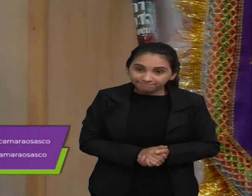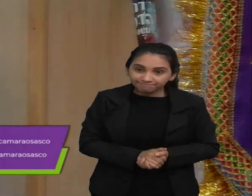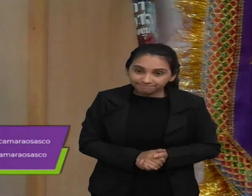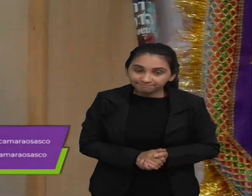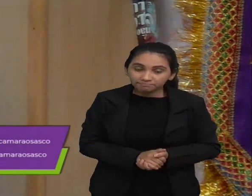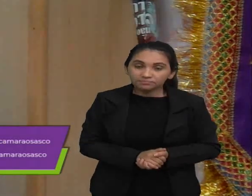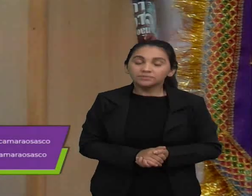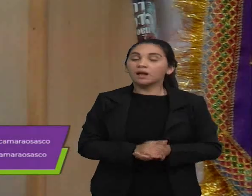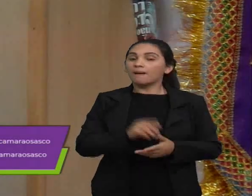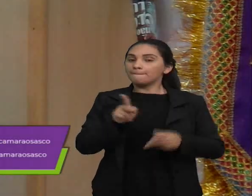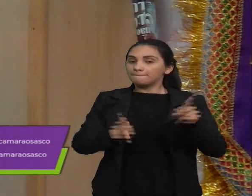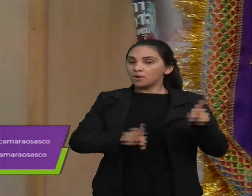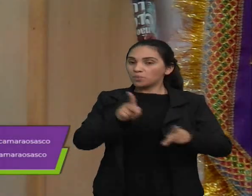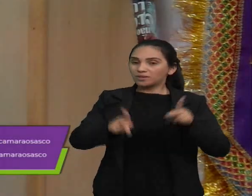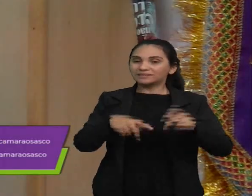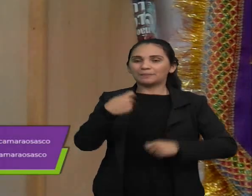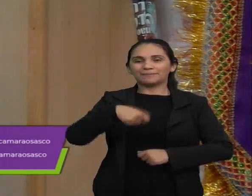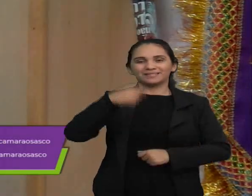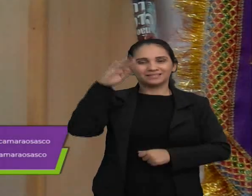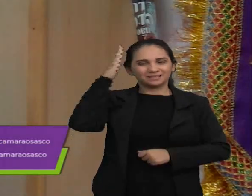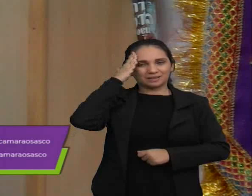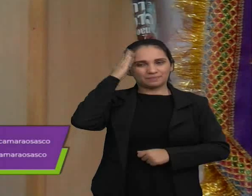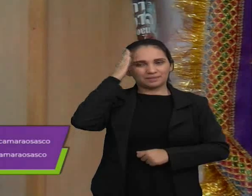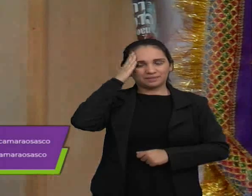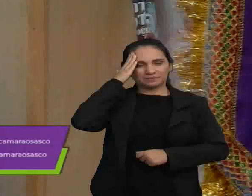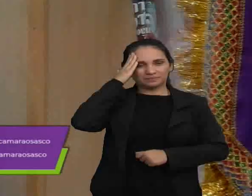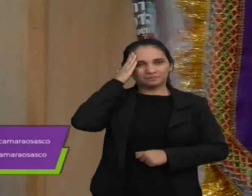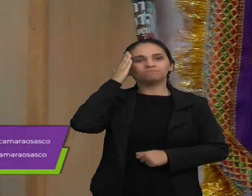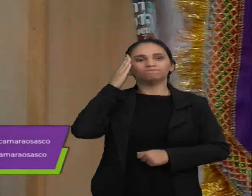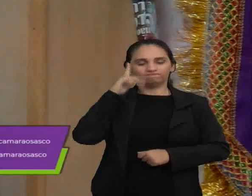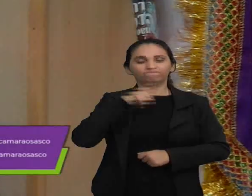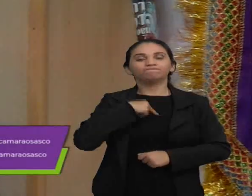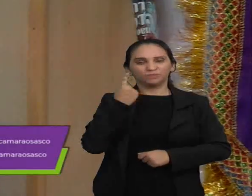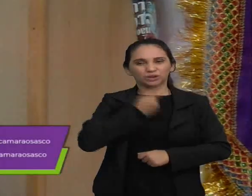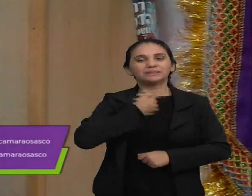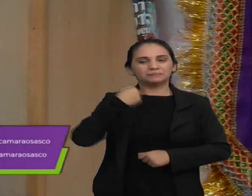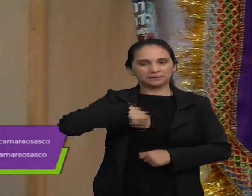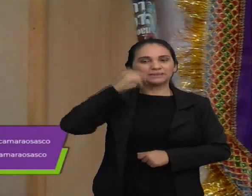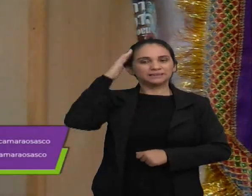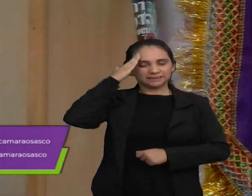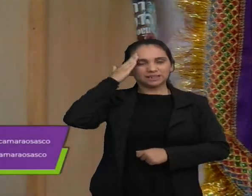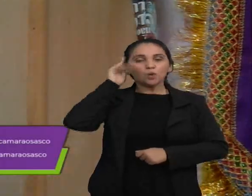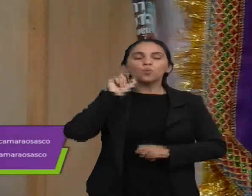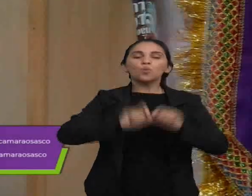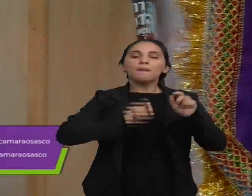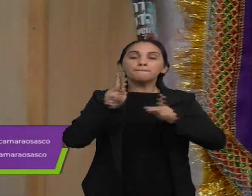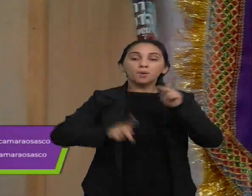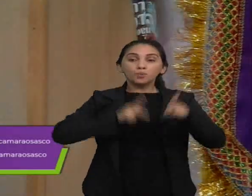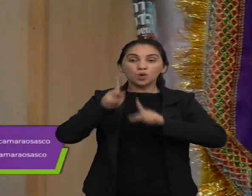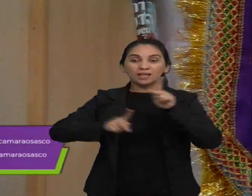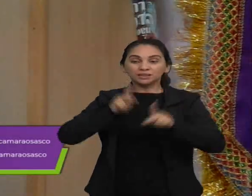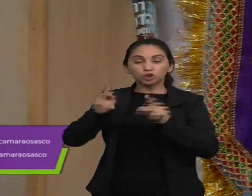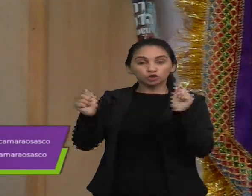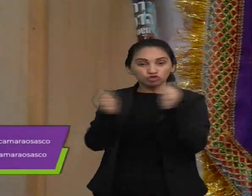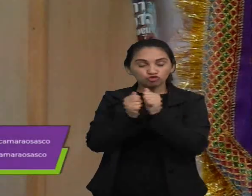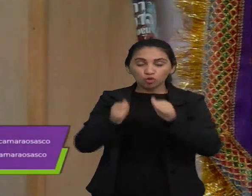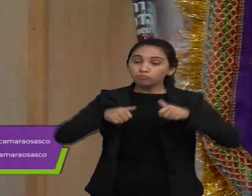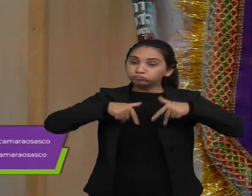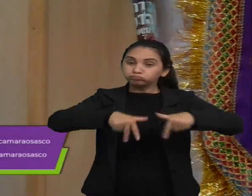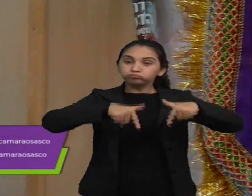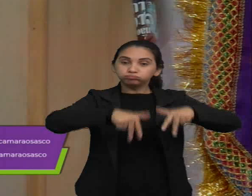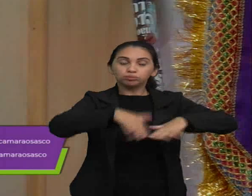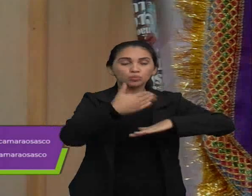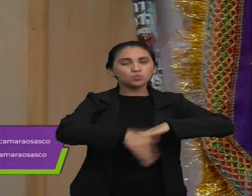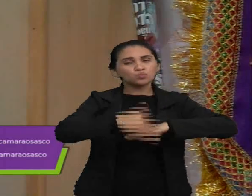a população precisa saber e essa frente ela vai ter esse papel de informar a população de estar junto na rua